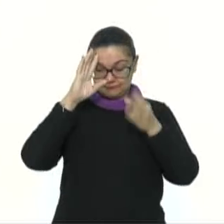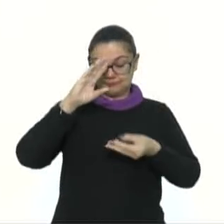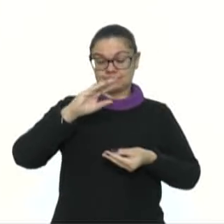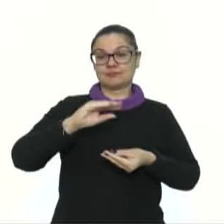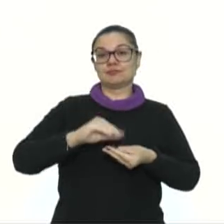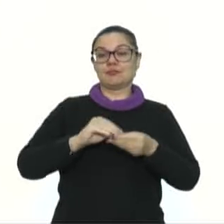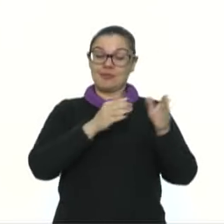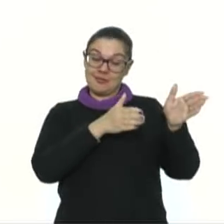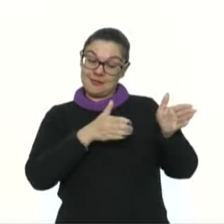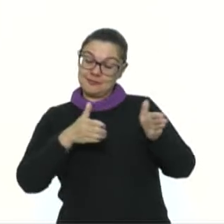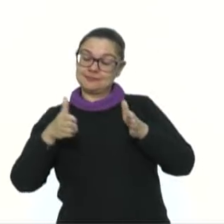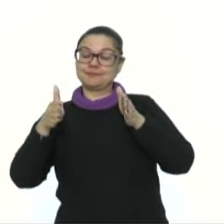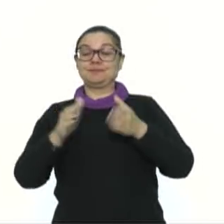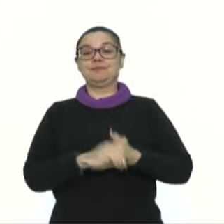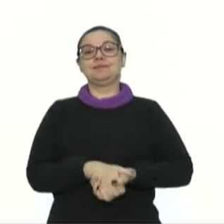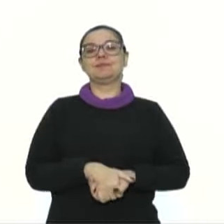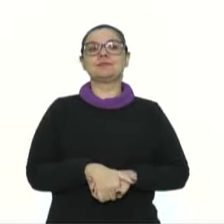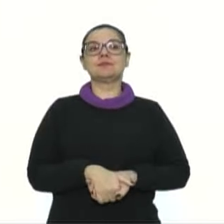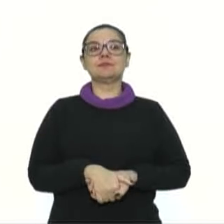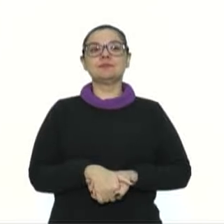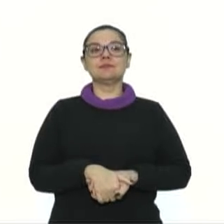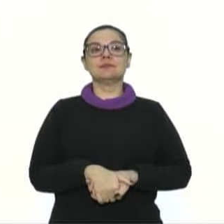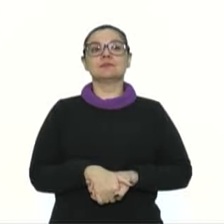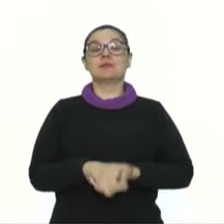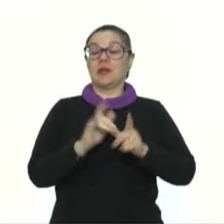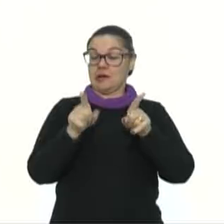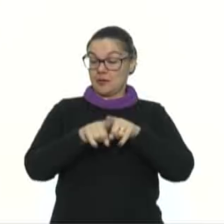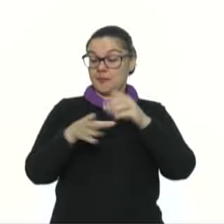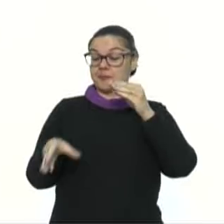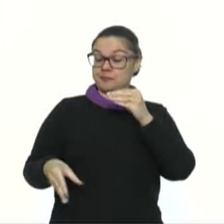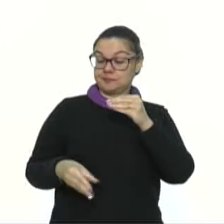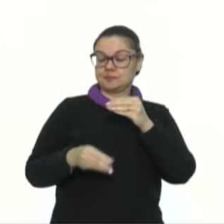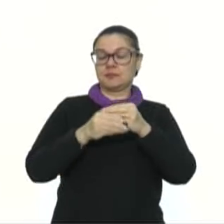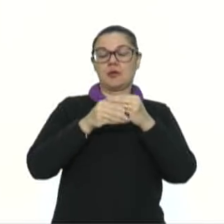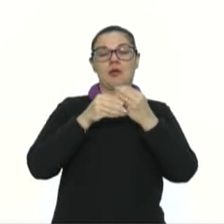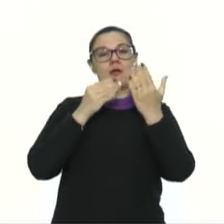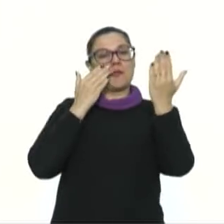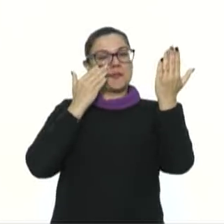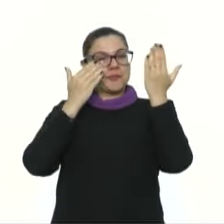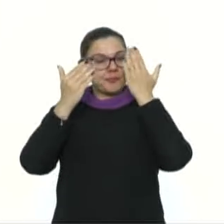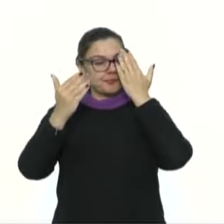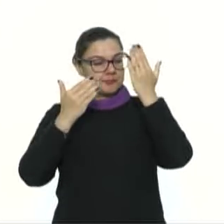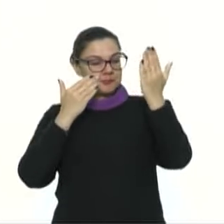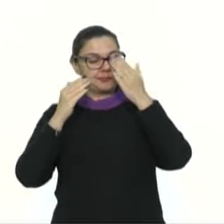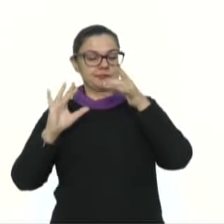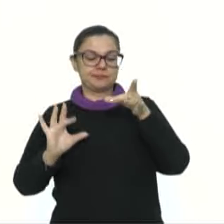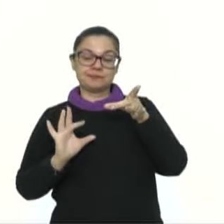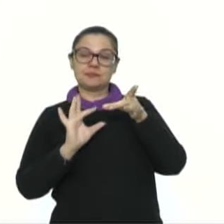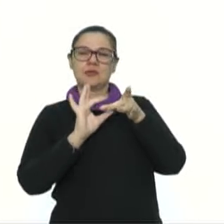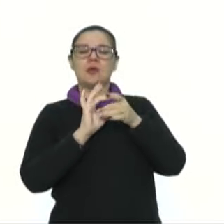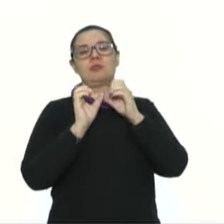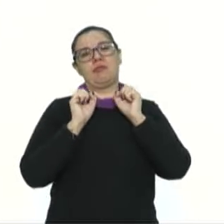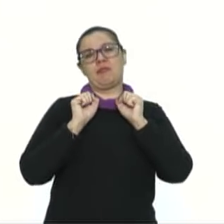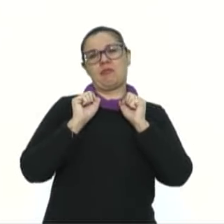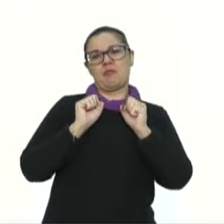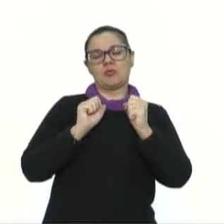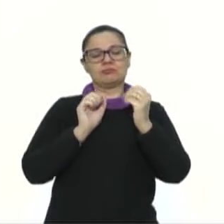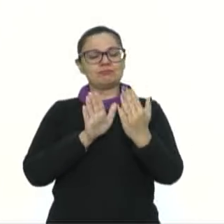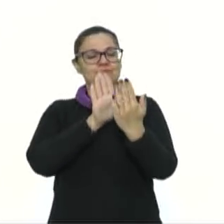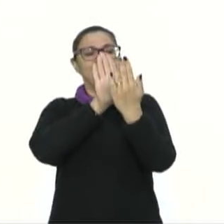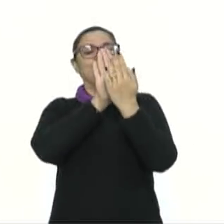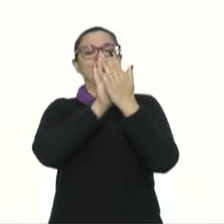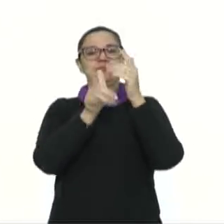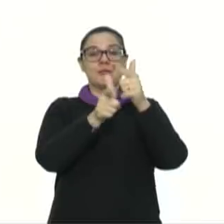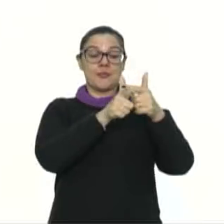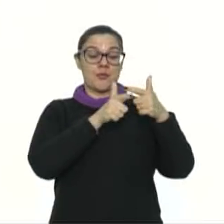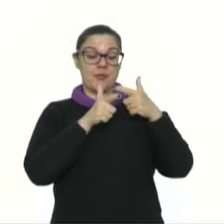compreendidas nesse processo, fecha aspas, adiciona. Para a psicóloga, ao negar a possibilidade de enfrentar estes